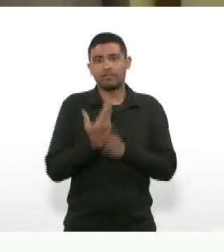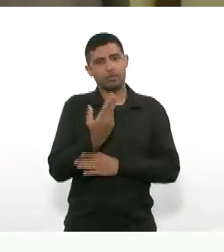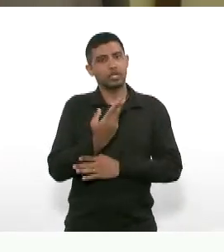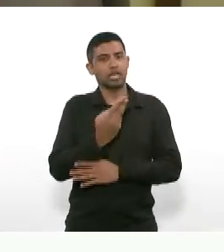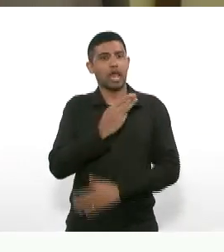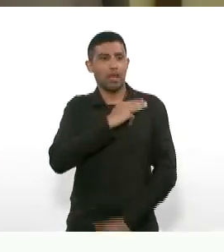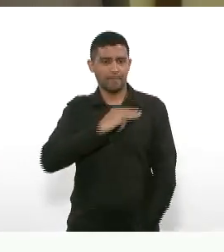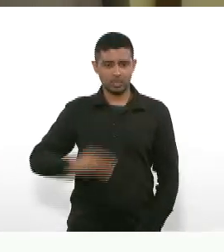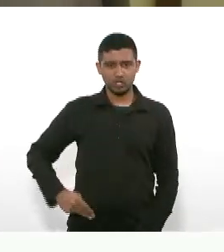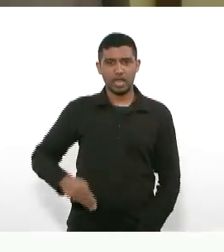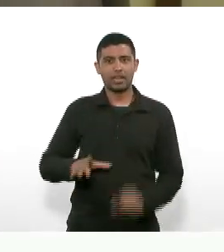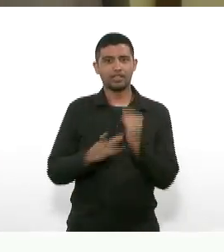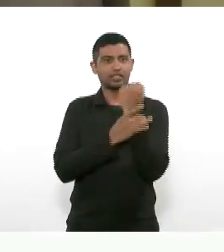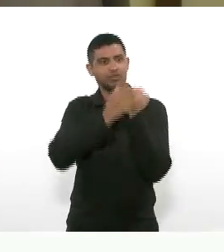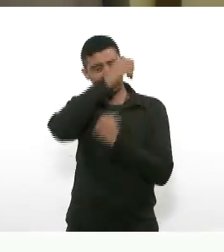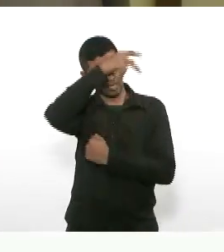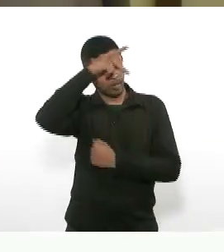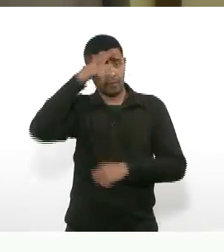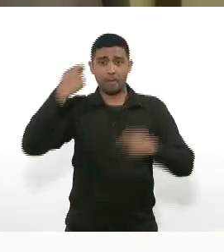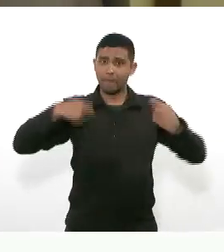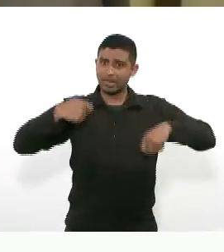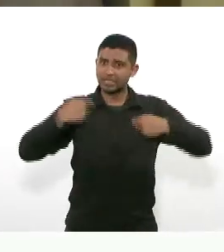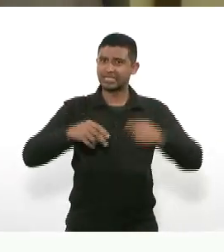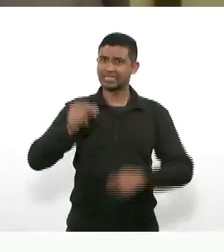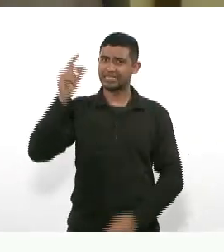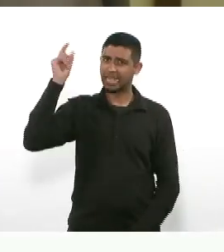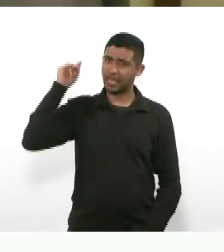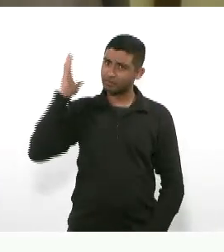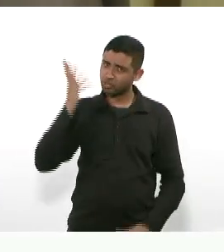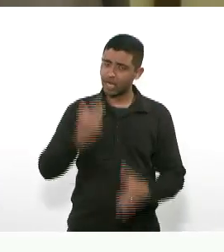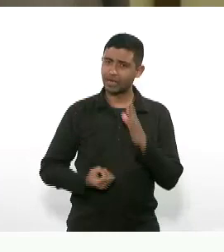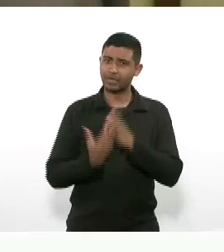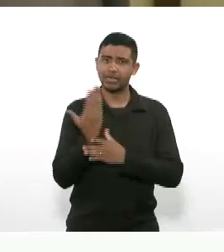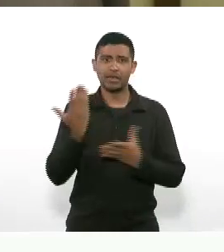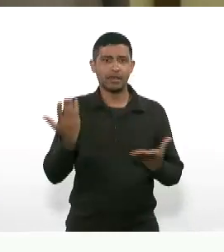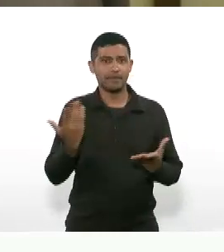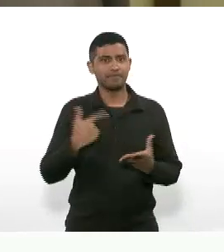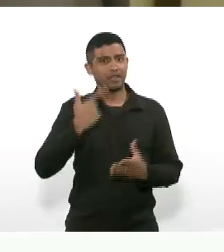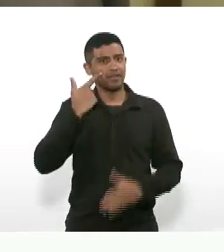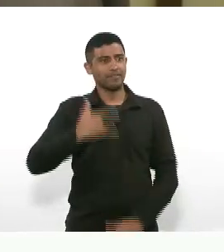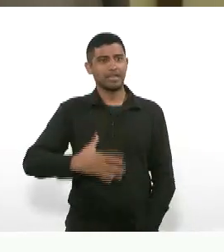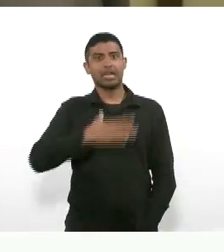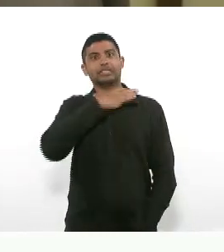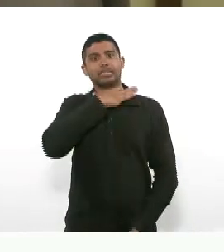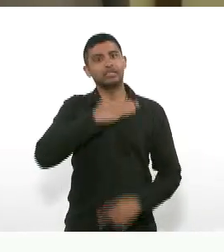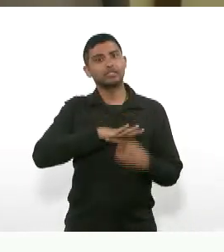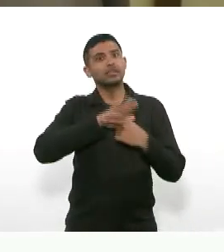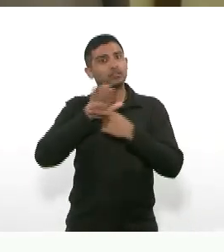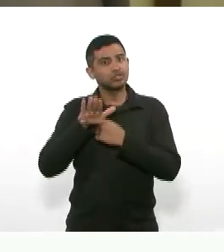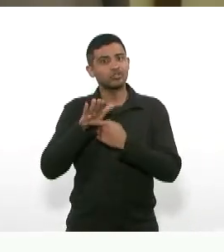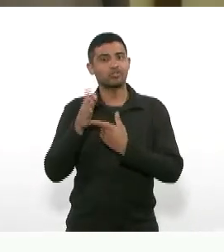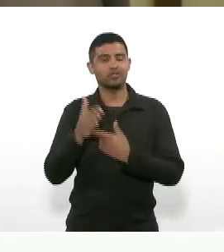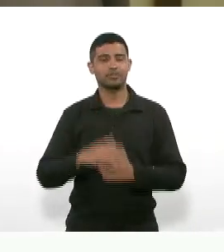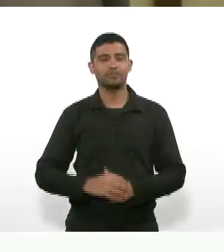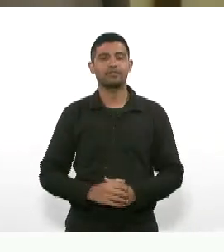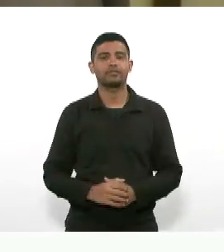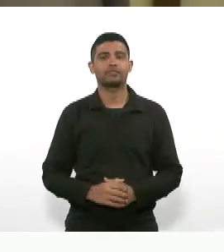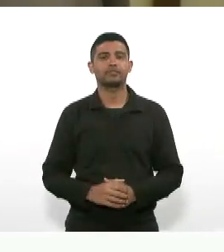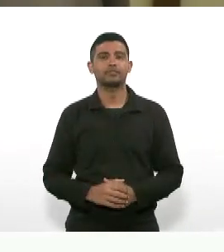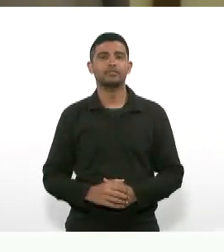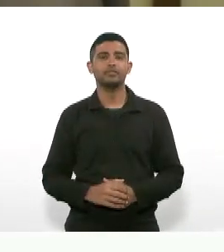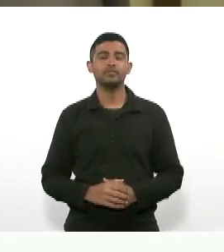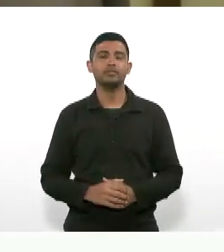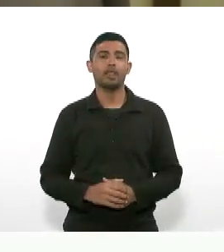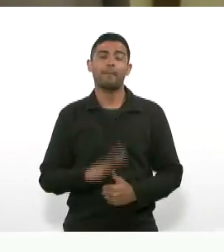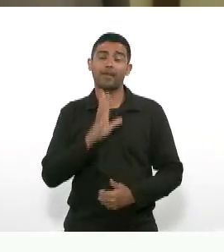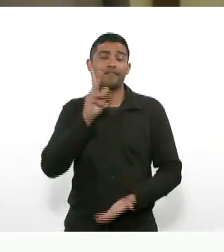Segurança Pública, porque era uma questão que precisava já ter sido criada há um tempo. Então, a crise acabou fomentando. Do limão, uma limonada. O fato